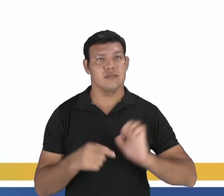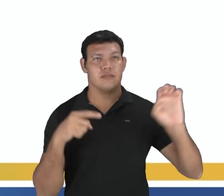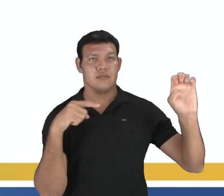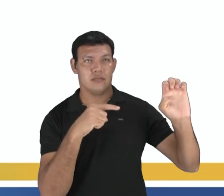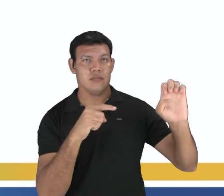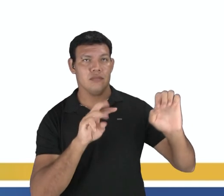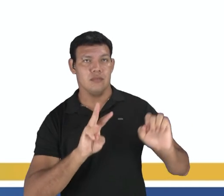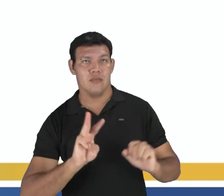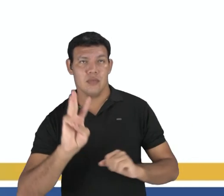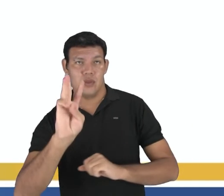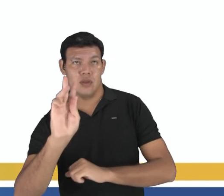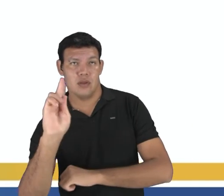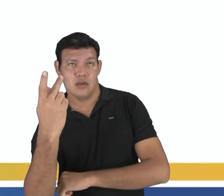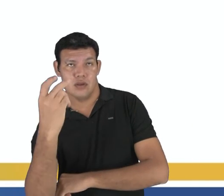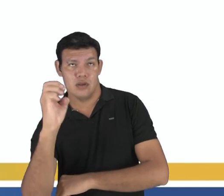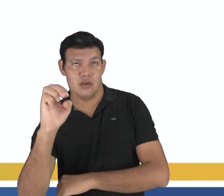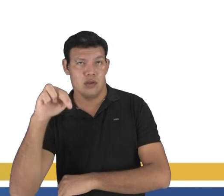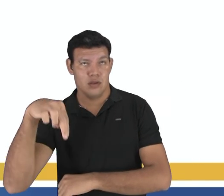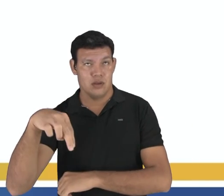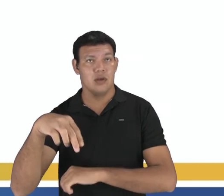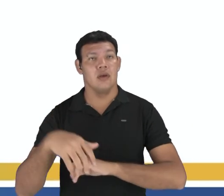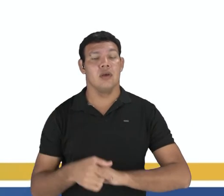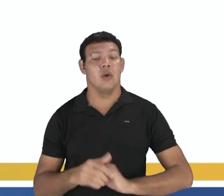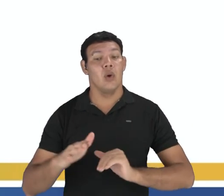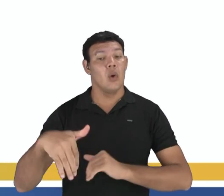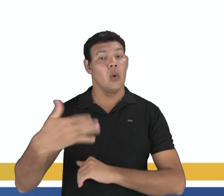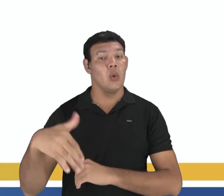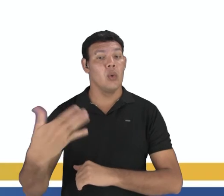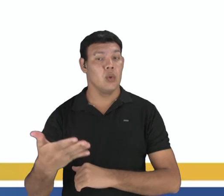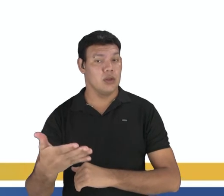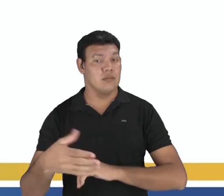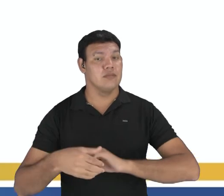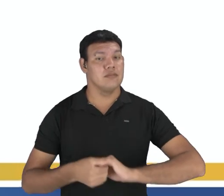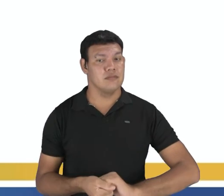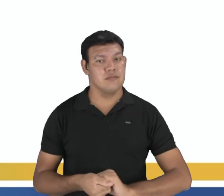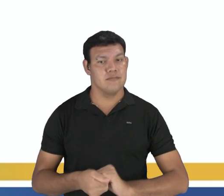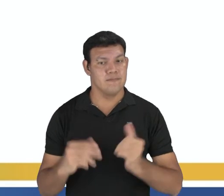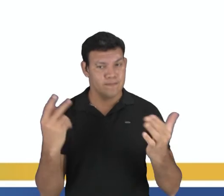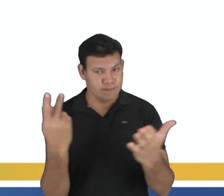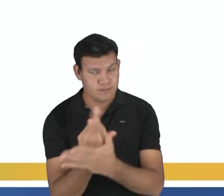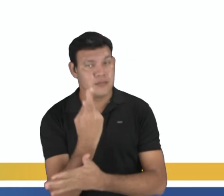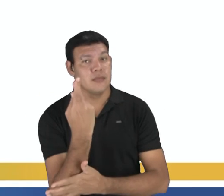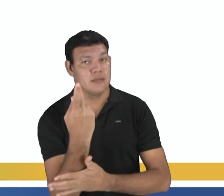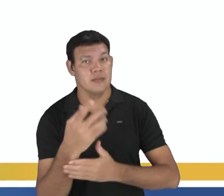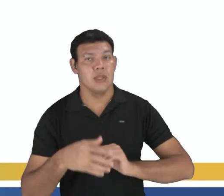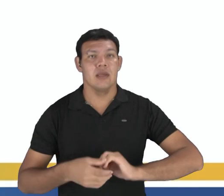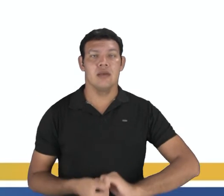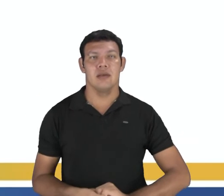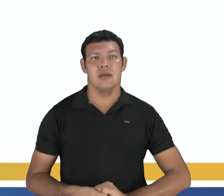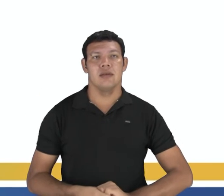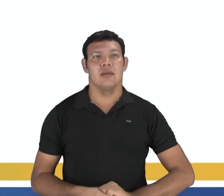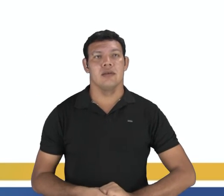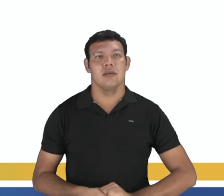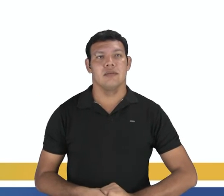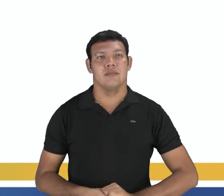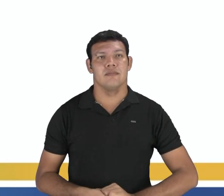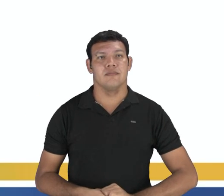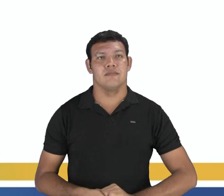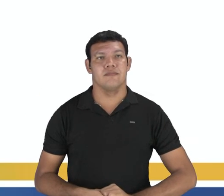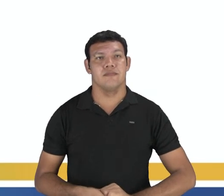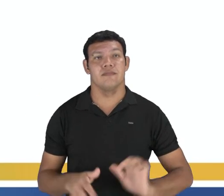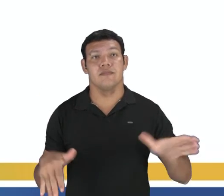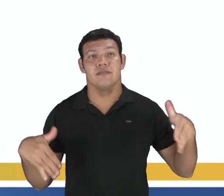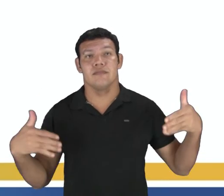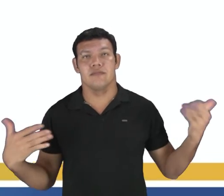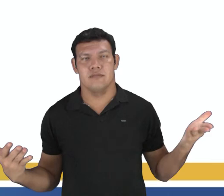When does it Happen quando Larry e quando acontece Oi